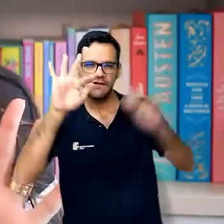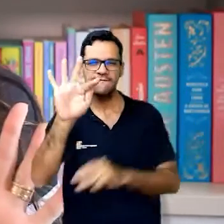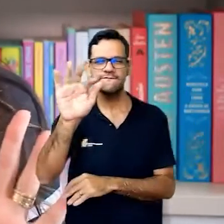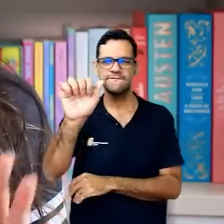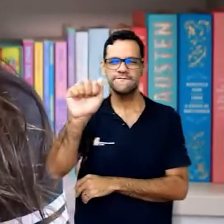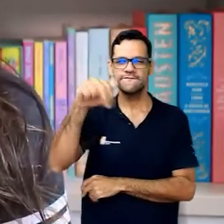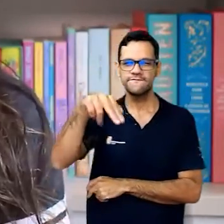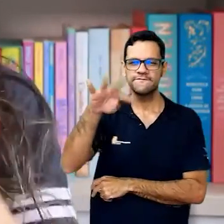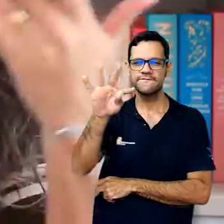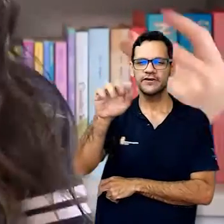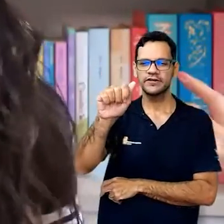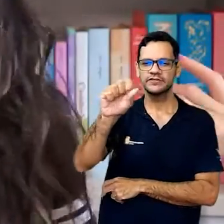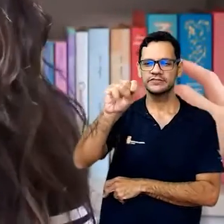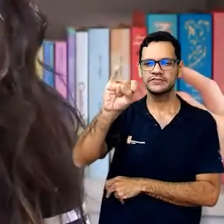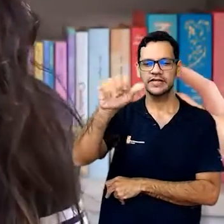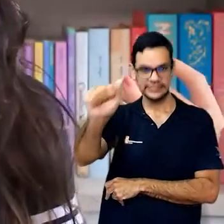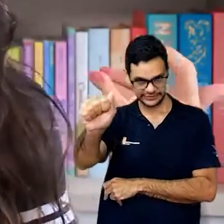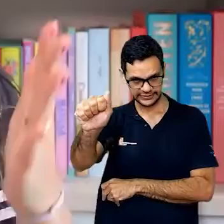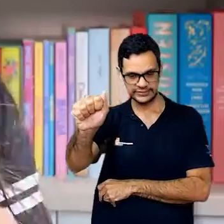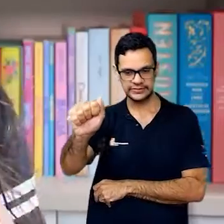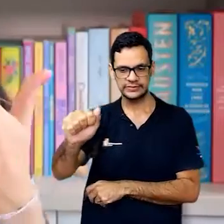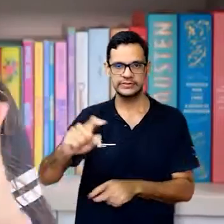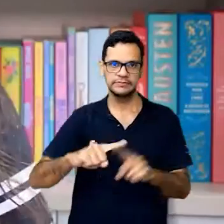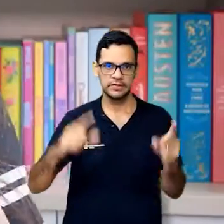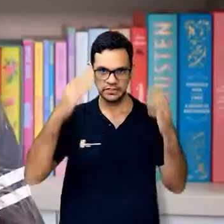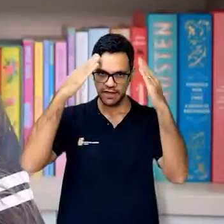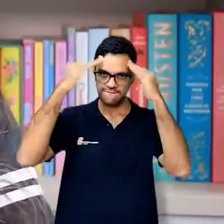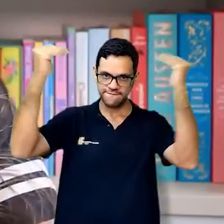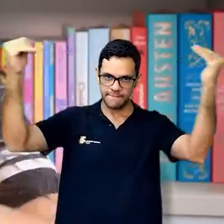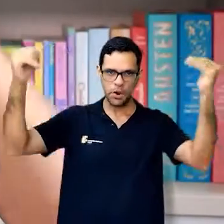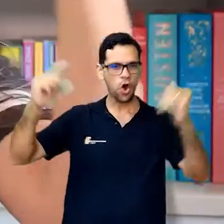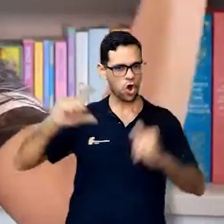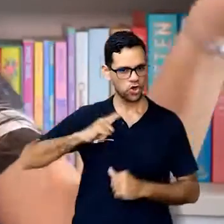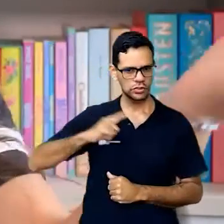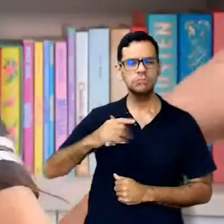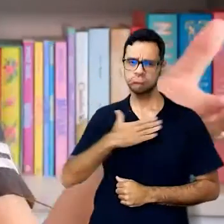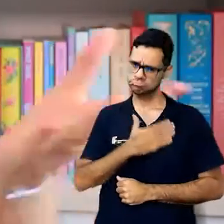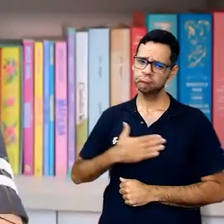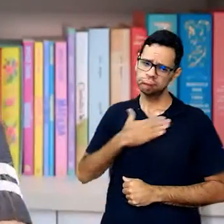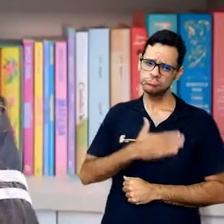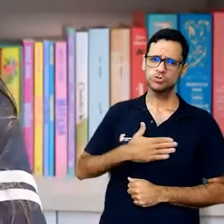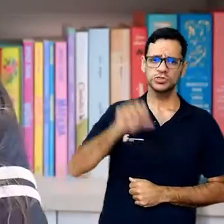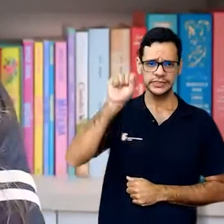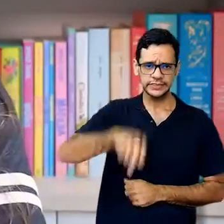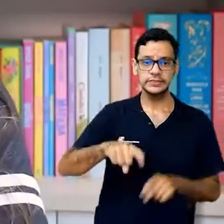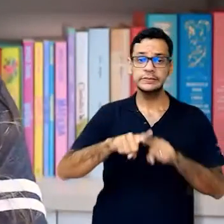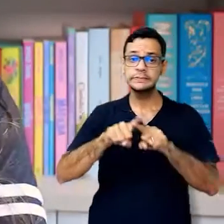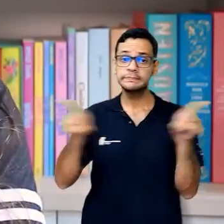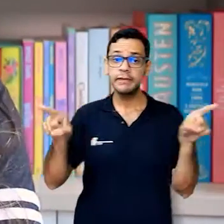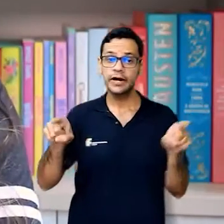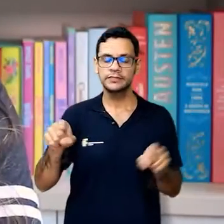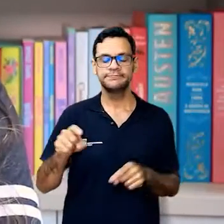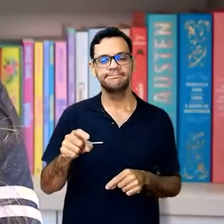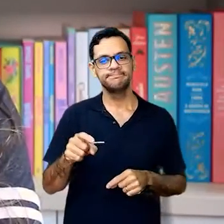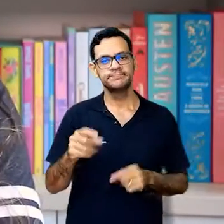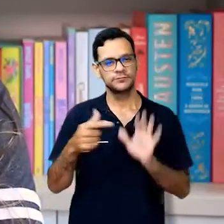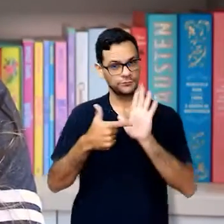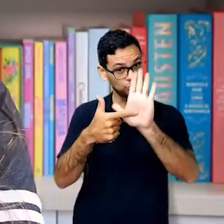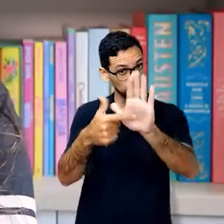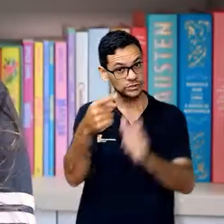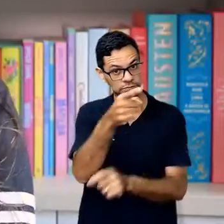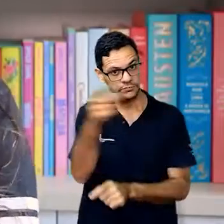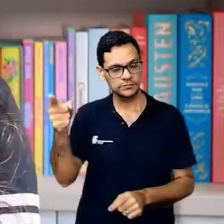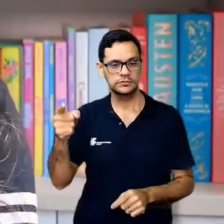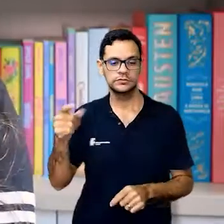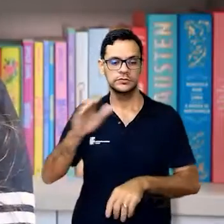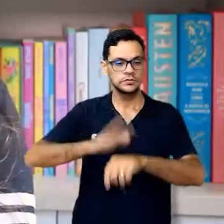esse é um gênero, assim, que eu leio de menos, digamos, mas os poucos e famosões, assim, que eu li, eu gostei muito, sabe? Só que eu